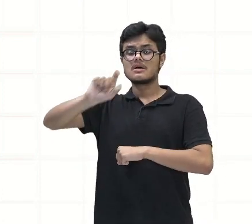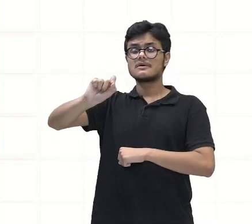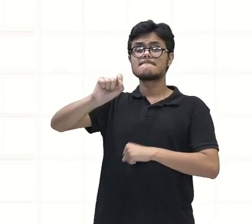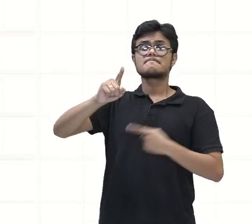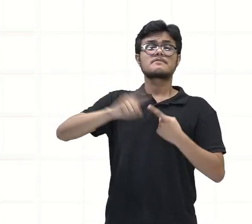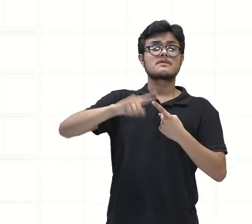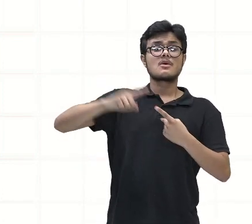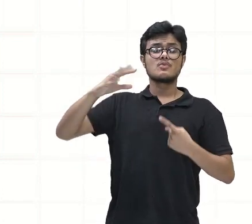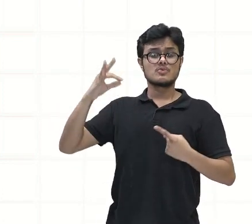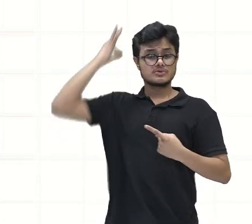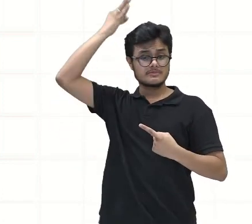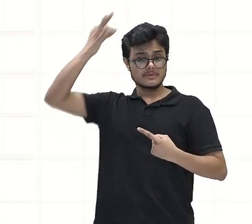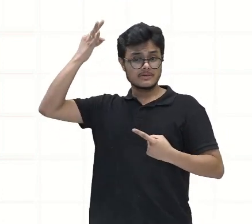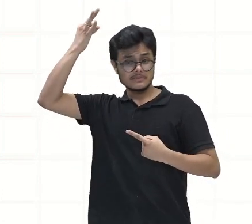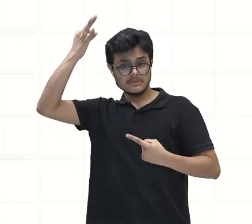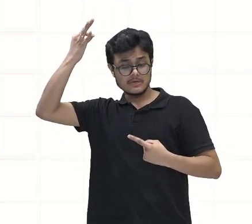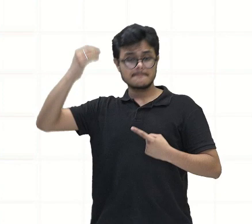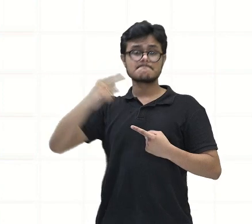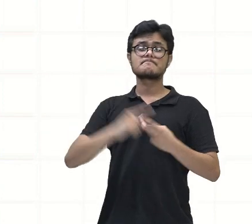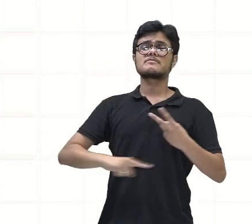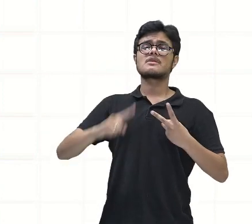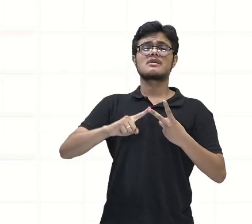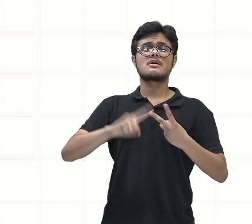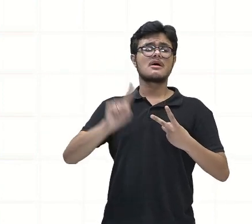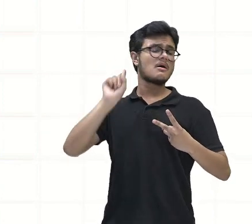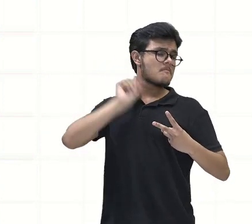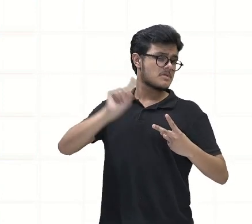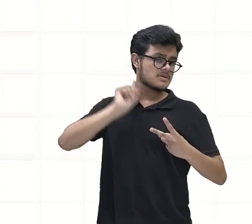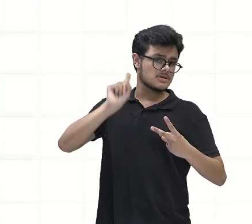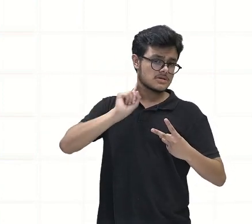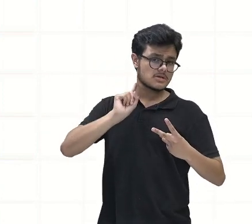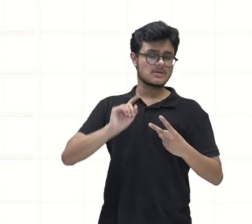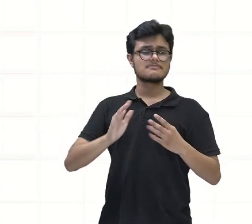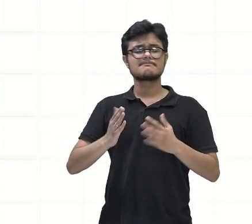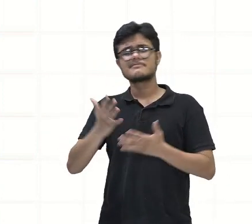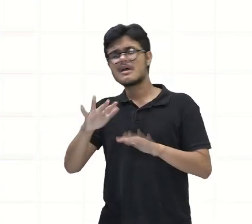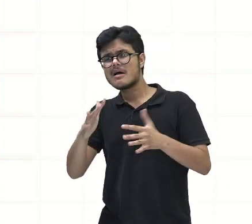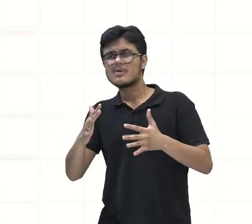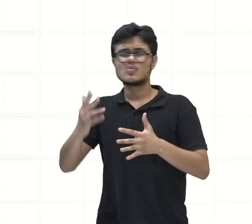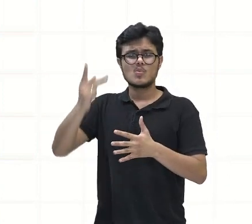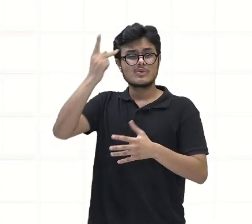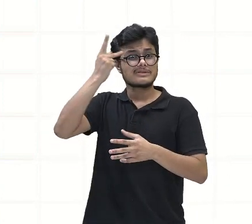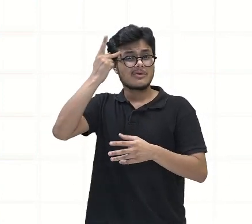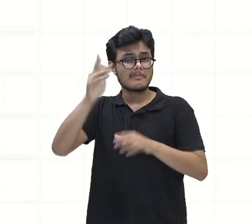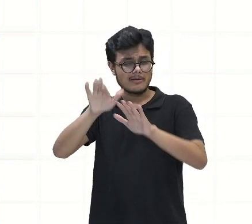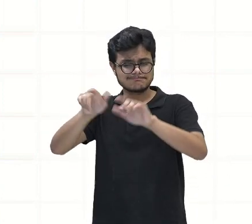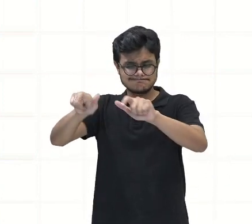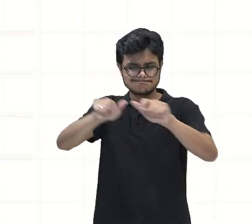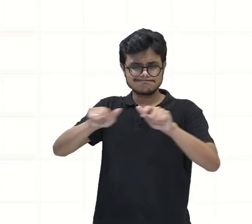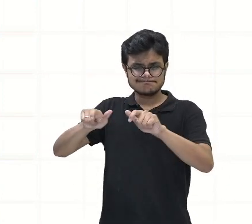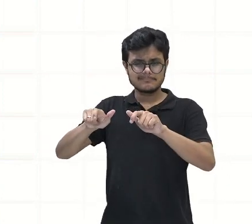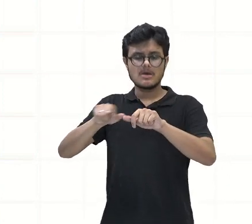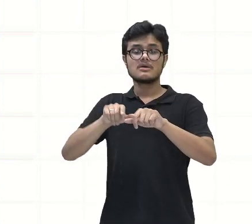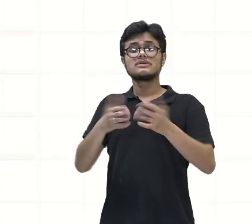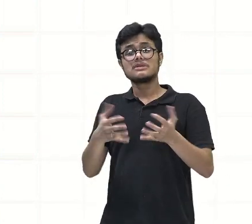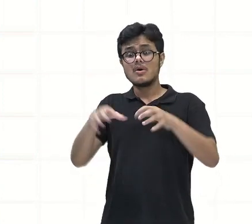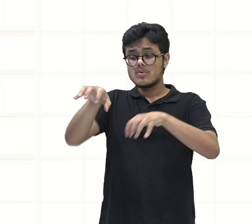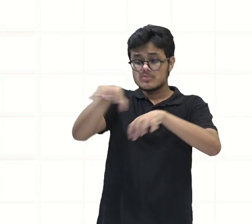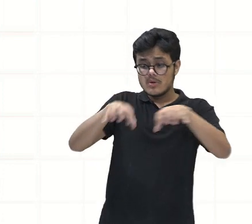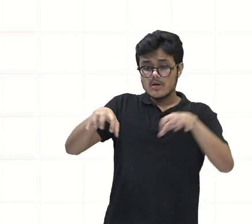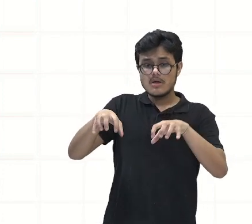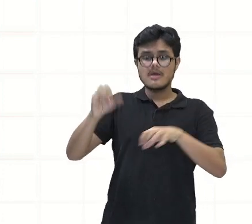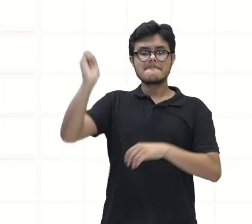Espírito Santo eh de Minas Gerais trechos de São Paulo Então são partes do território